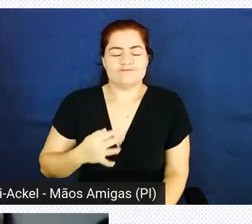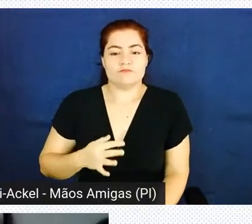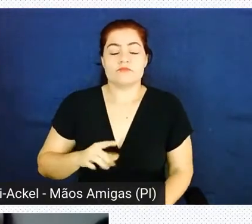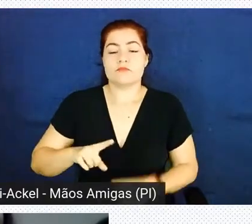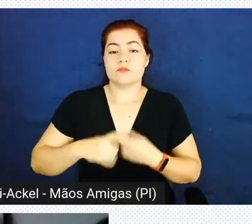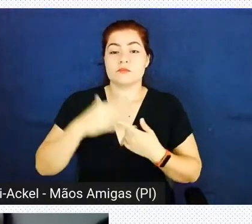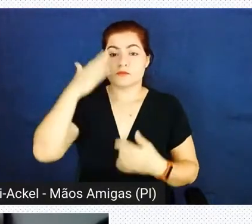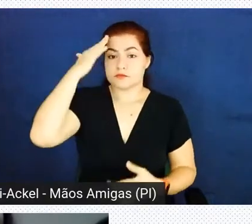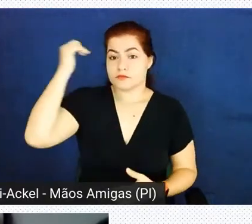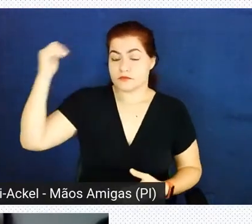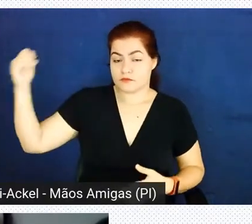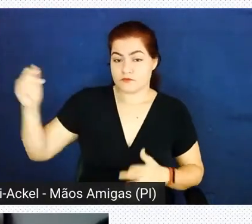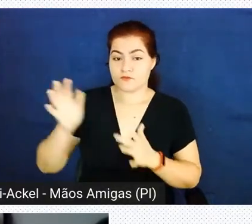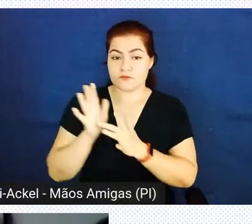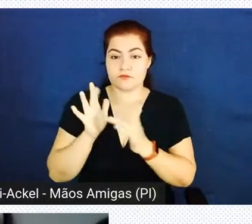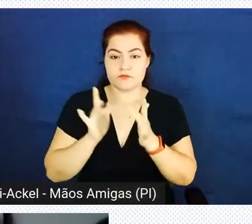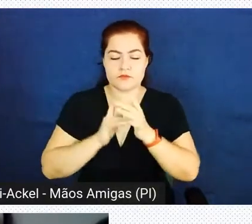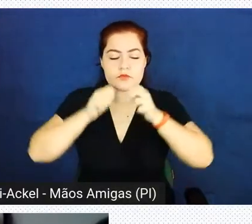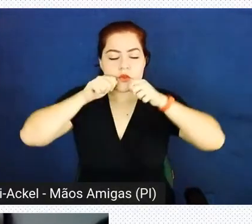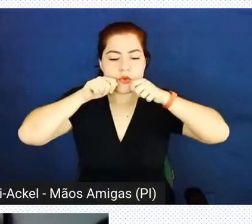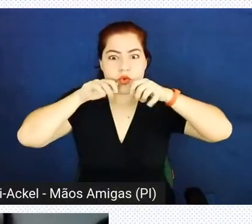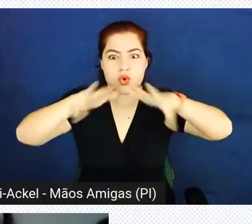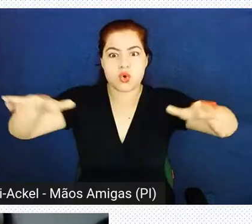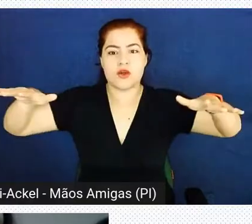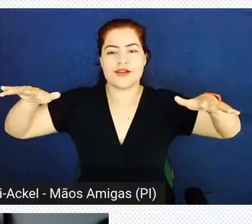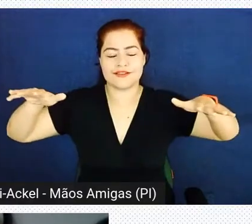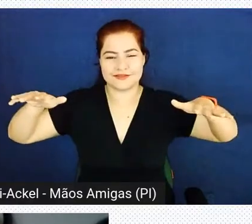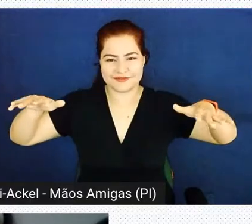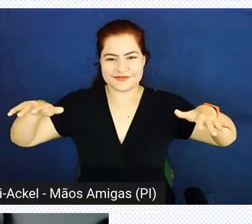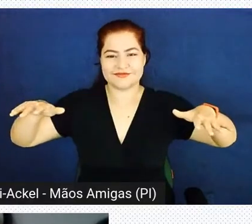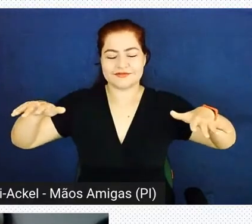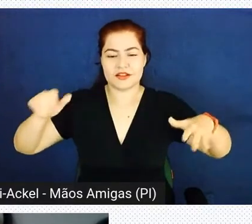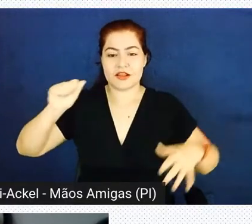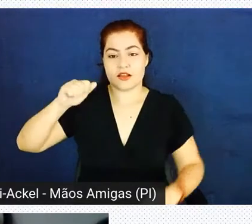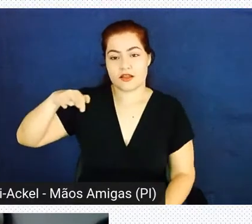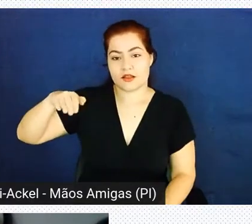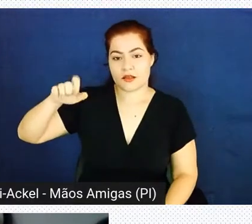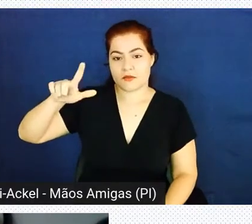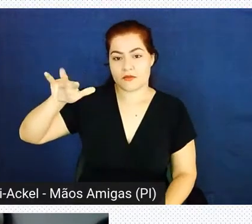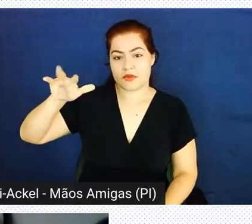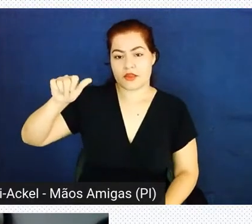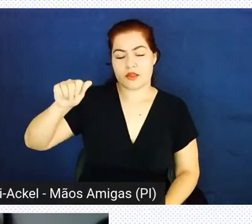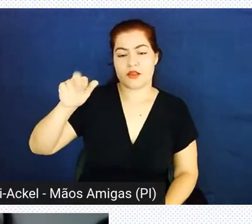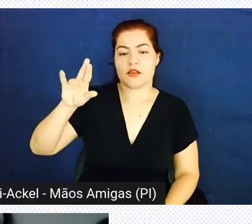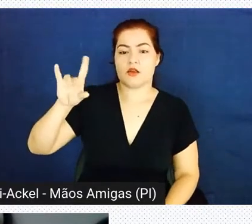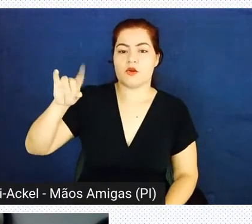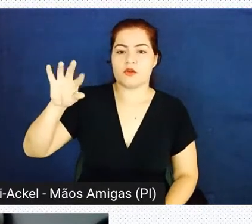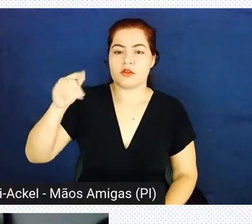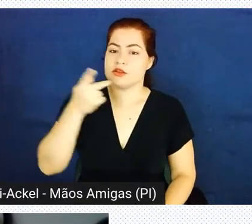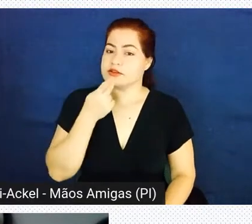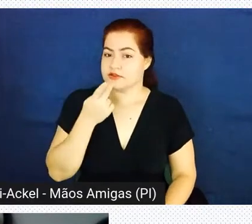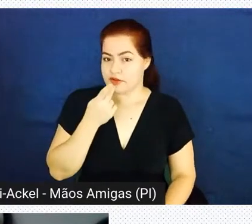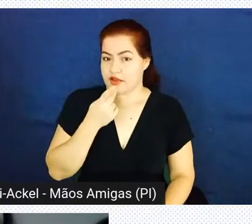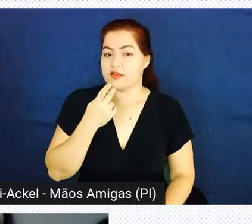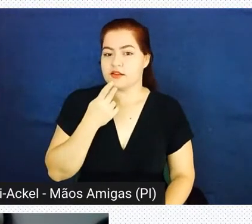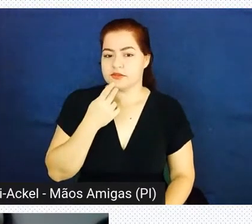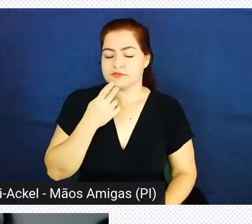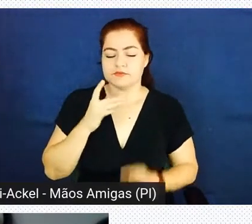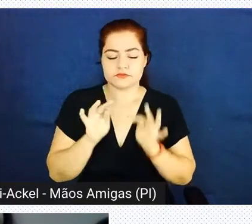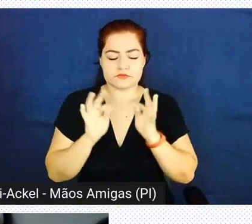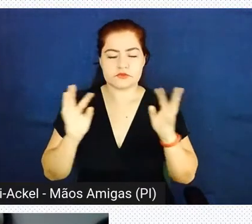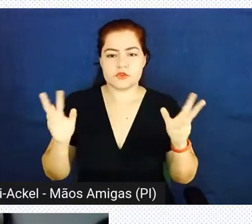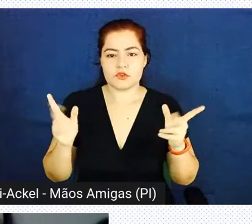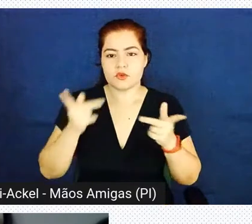Jesus, corria com a velocidade dos ventos, diz Amélia Rodrigues. E todos aqueles que